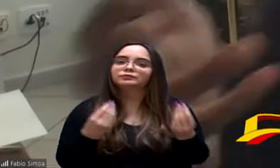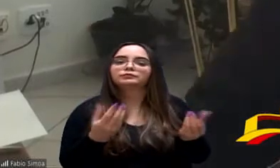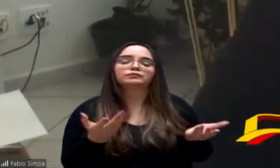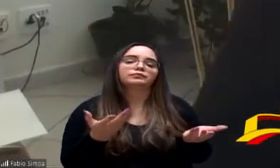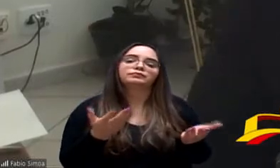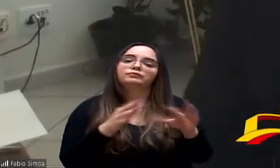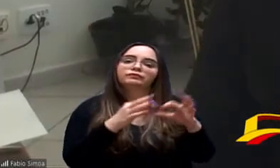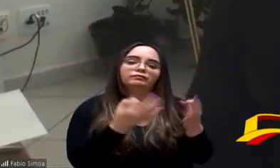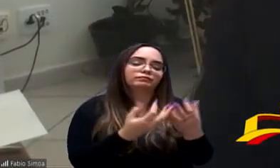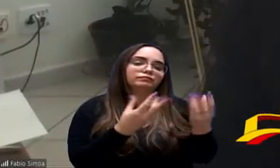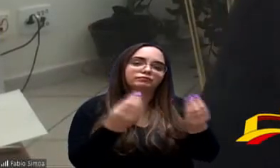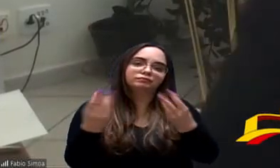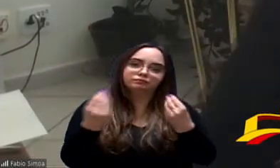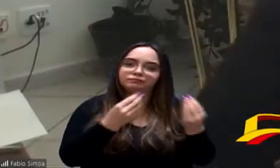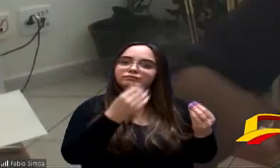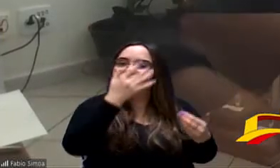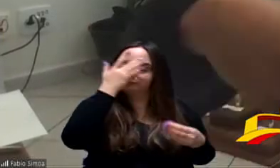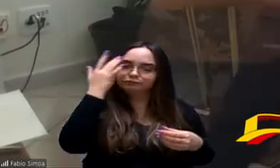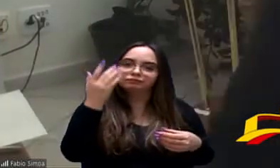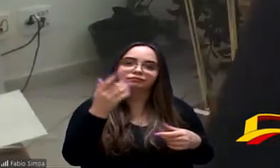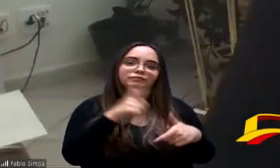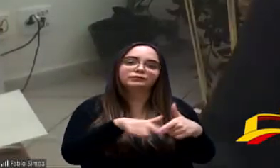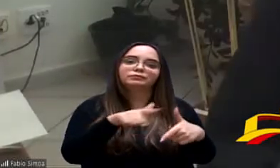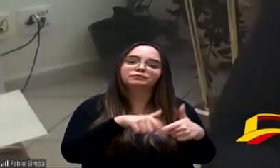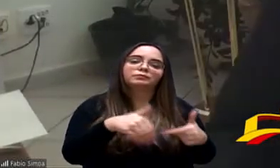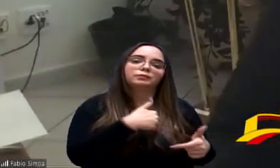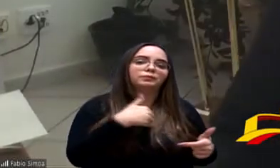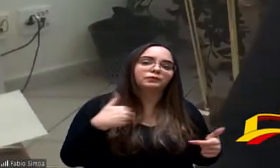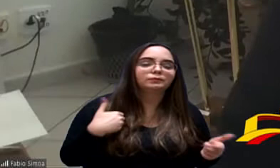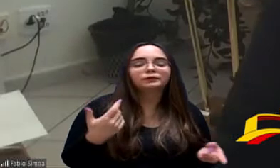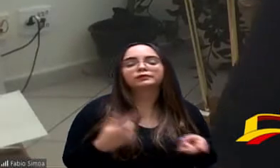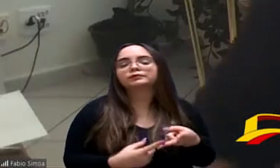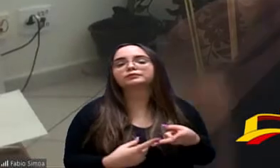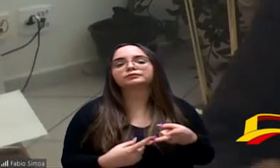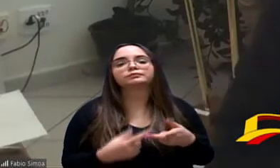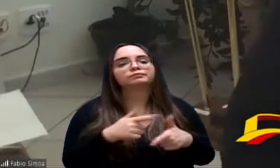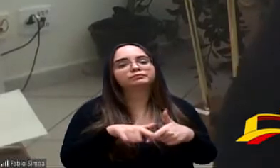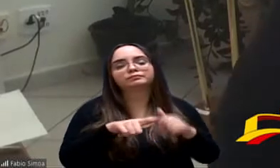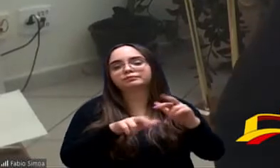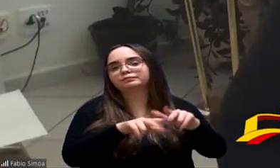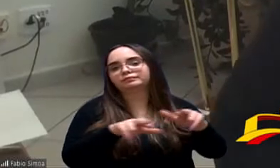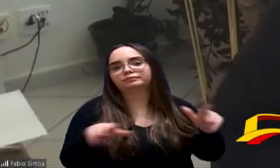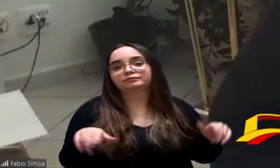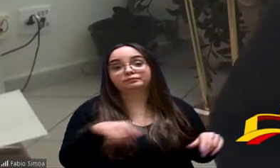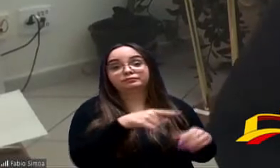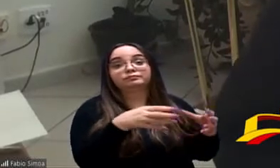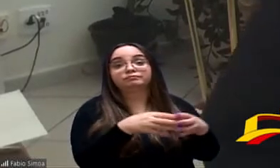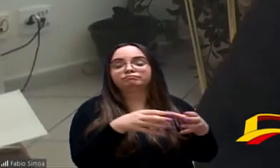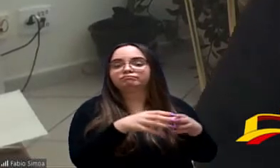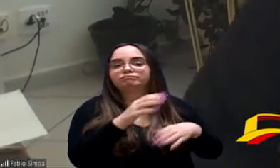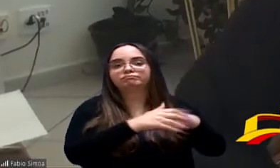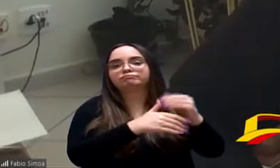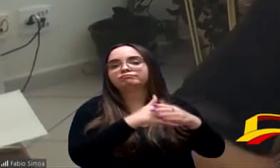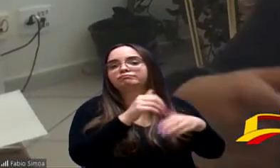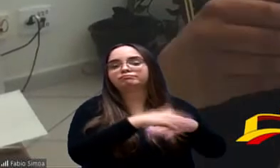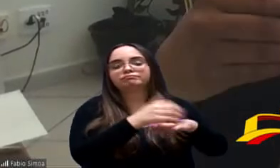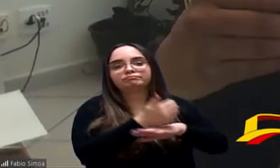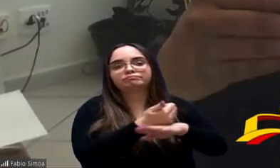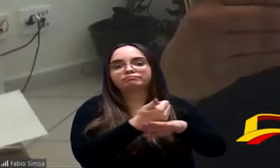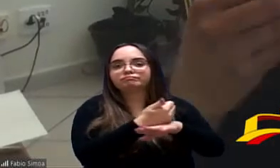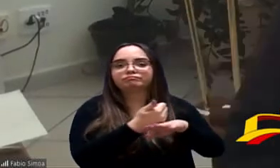os outros vereadores aqui têm, que estão com problemas pulmonares, e essa equipe multiprofissional de fisiatria aí, que é